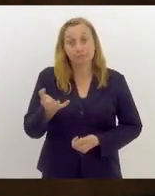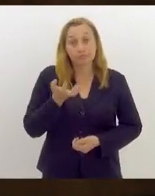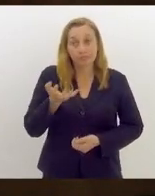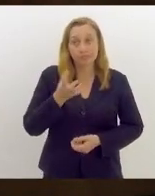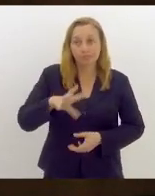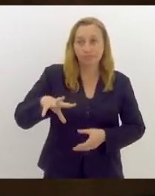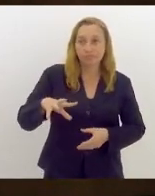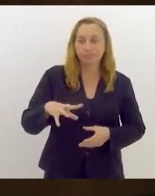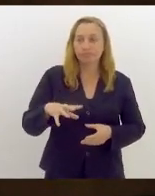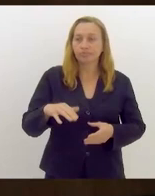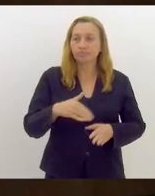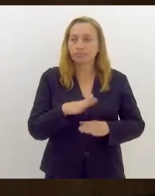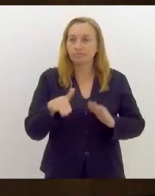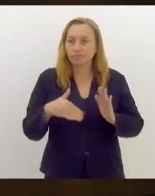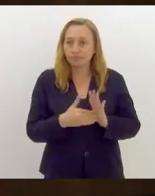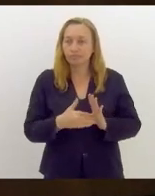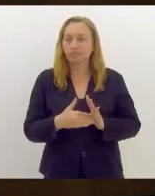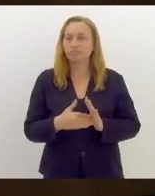integridade